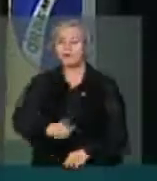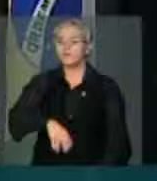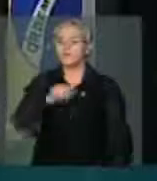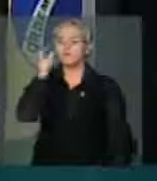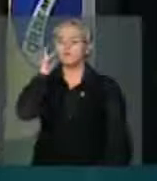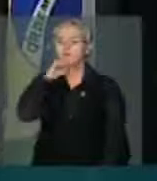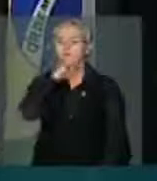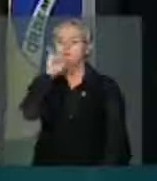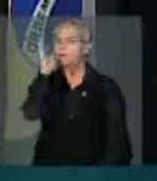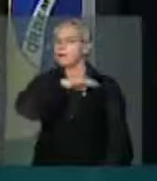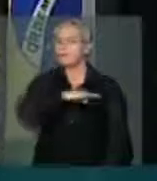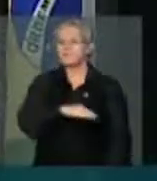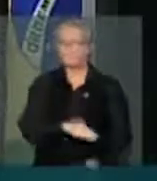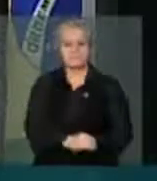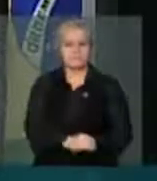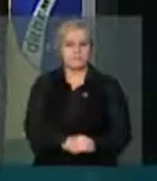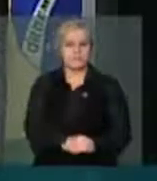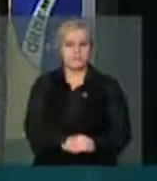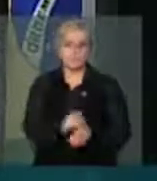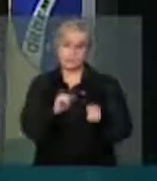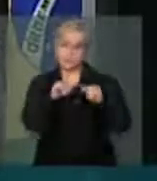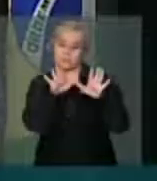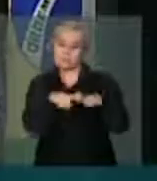péssimo. O que sobra